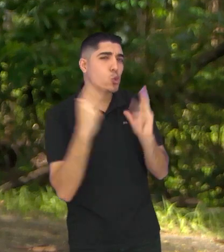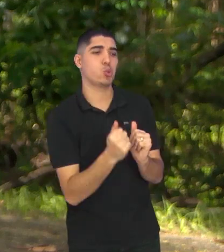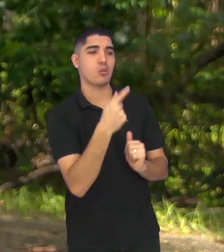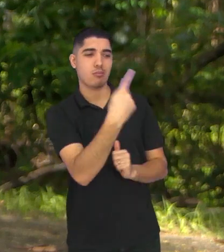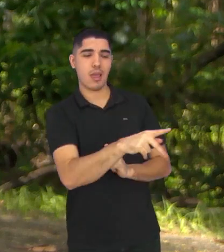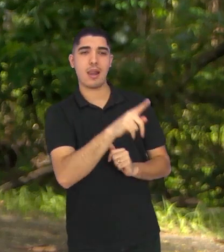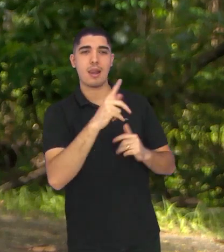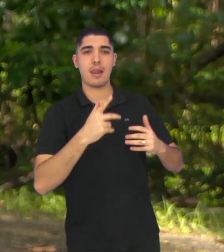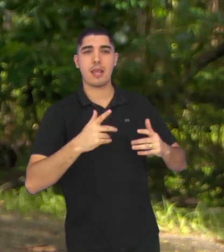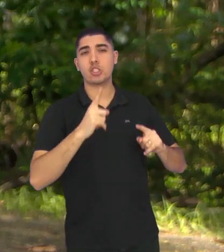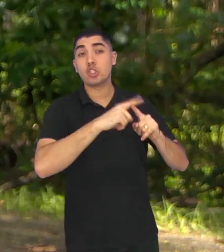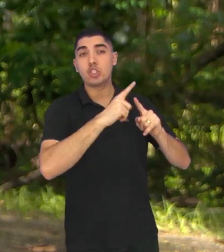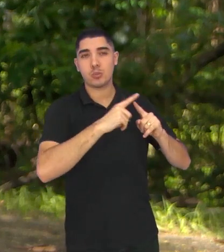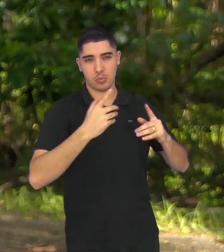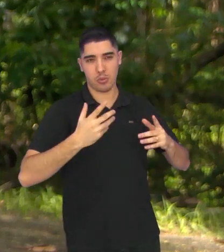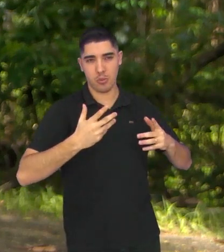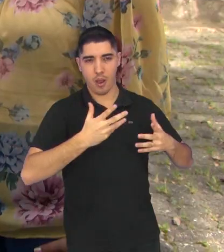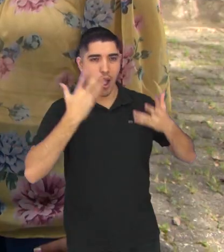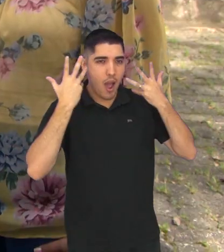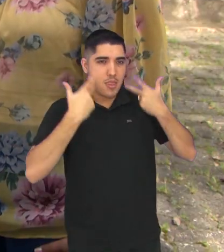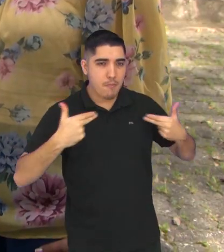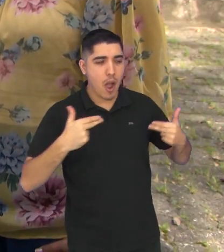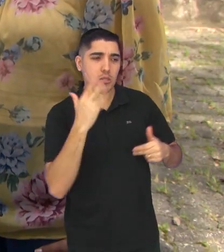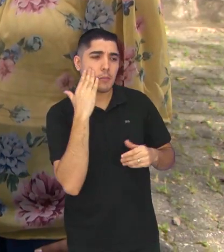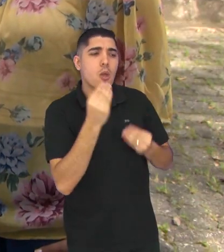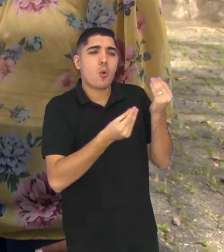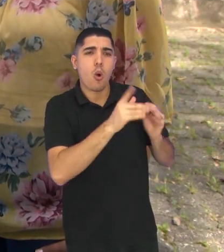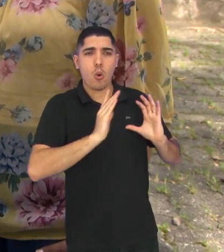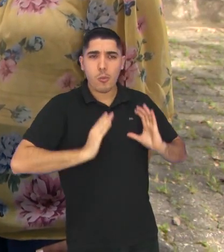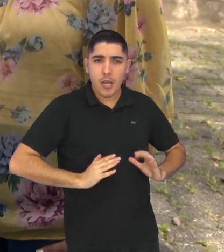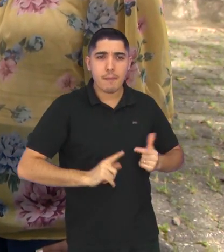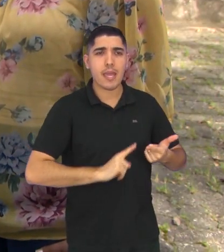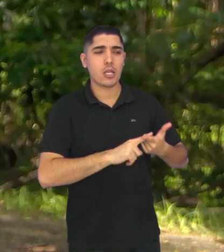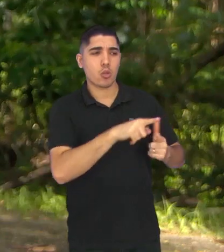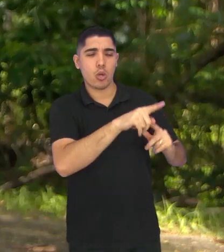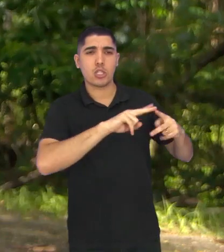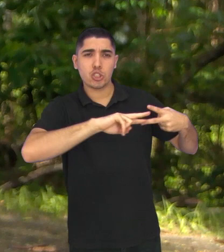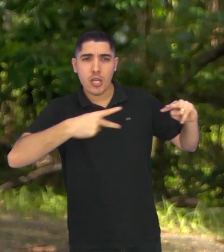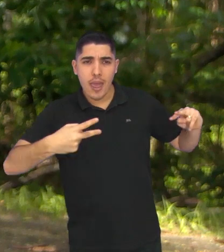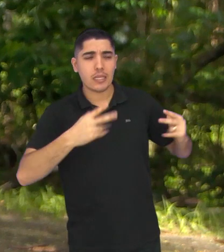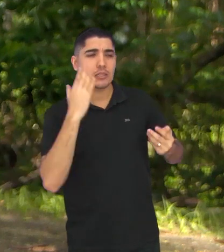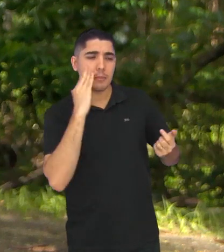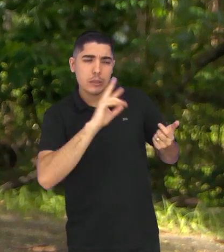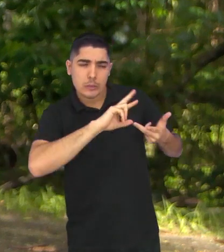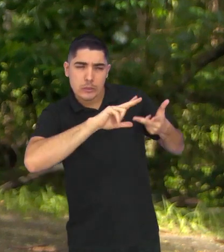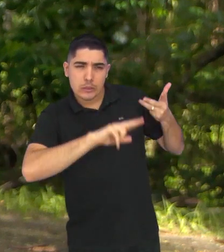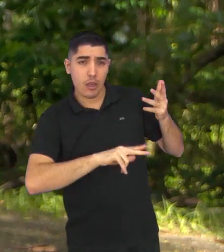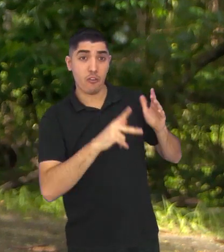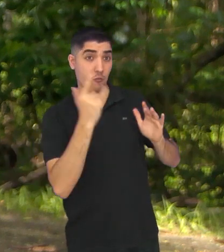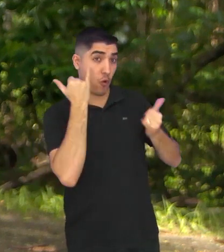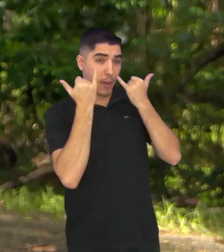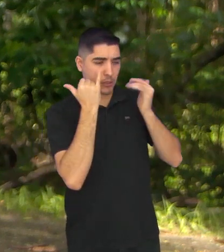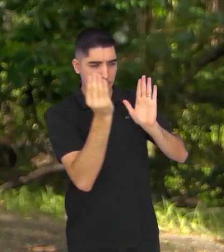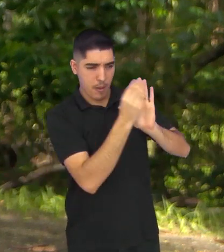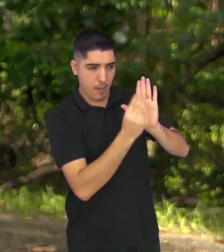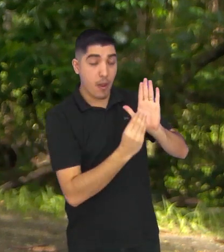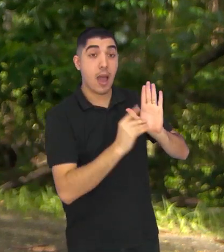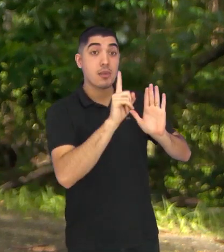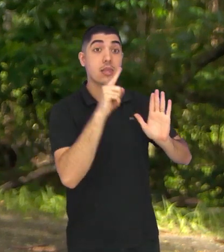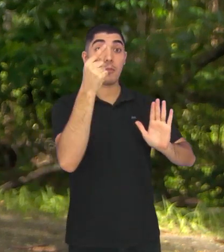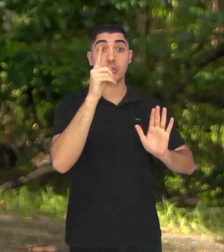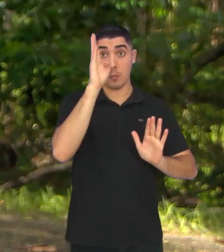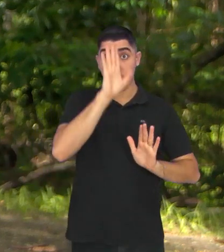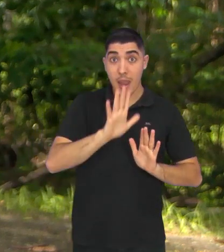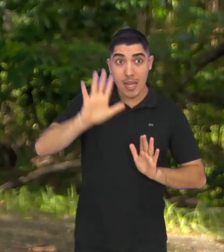espécie, de genética, reprodução, comportamento, e aí a gente compila esses dados e é discutido com especialistas